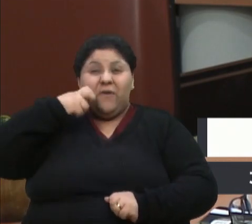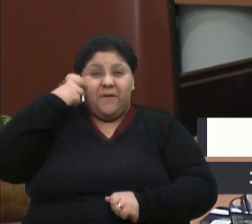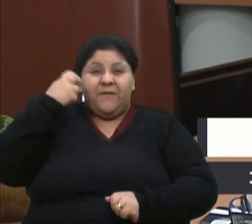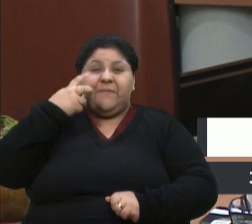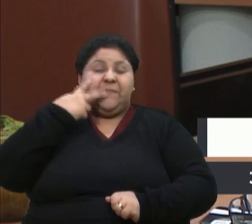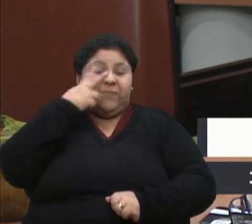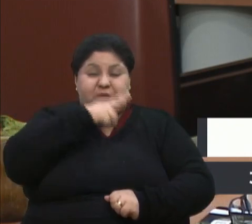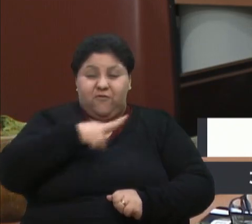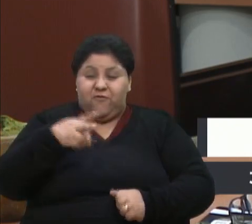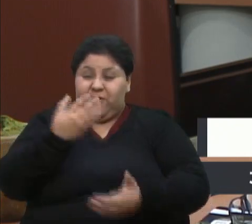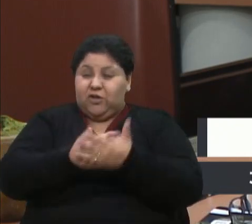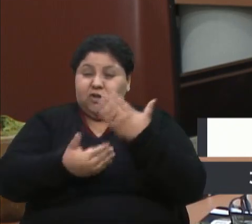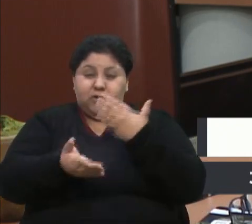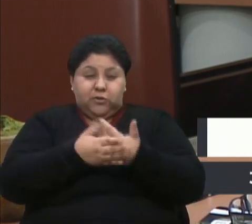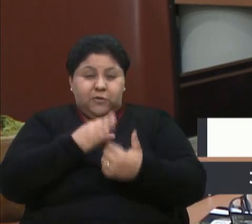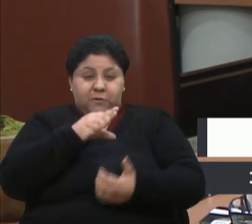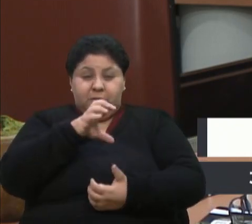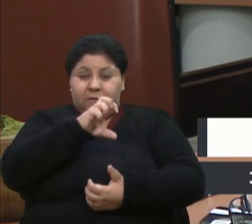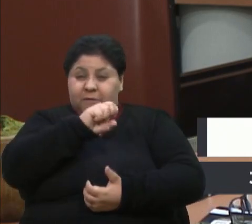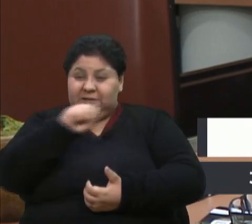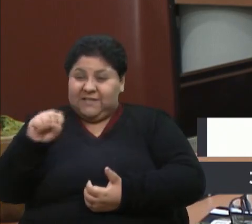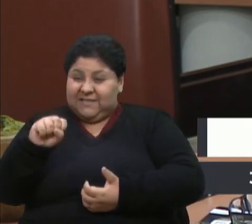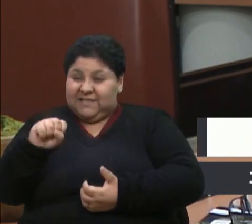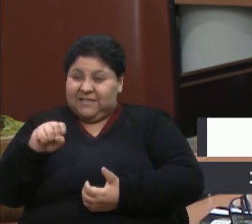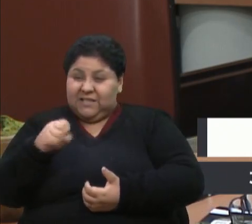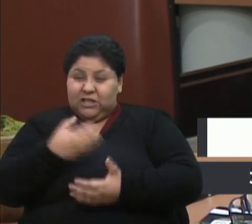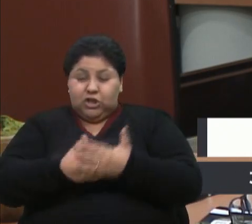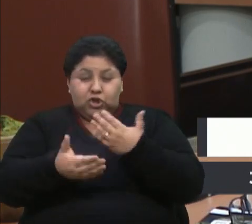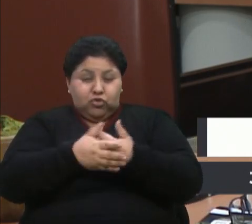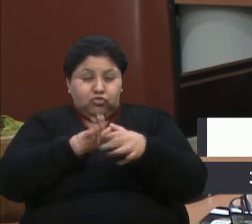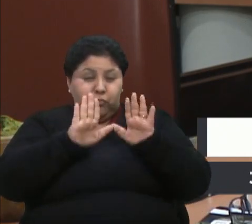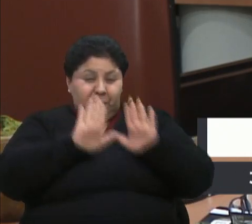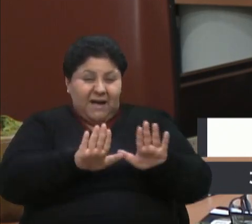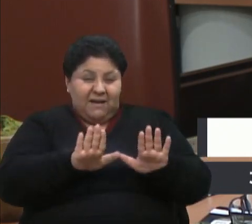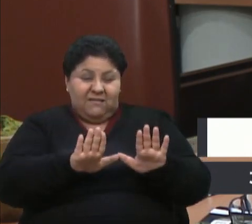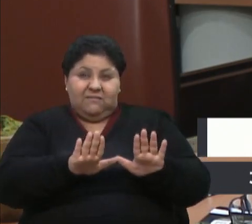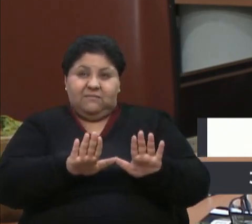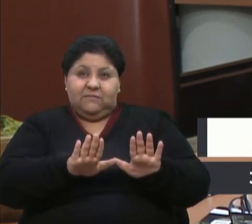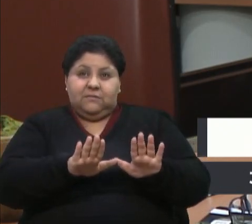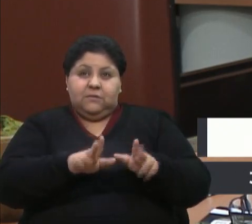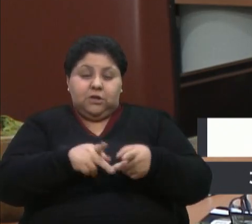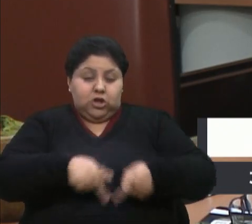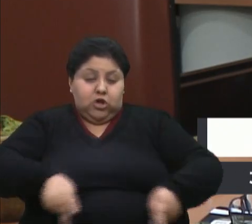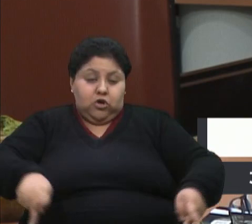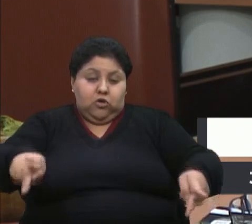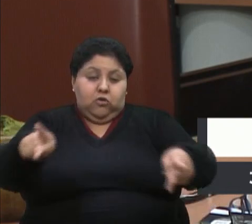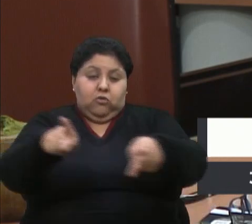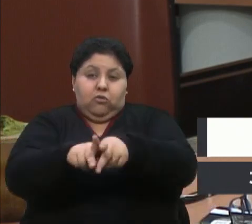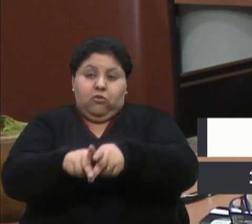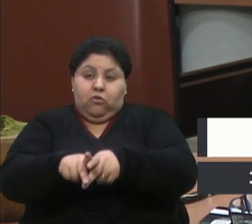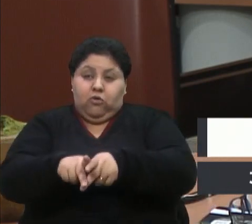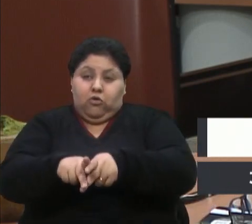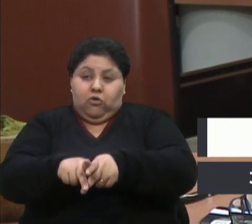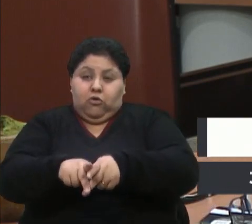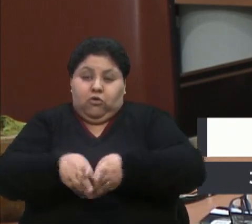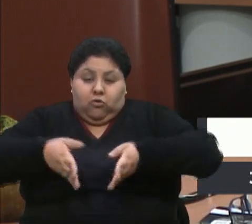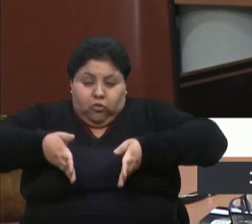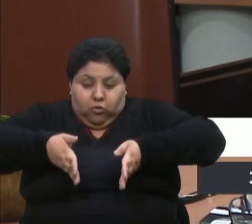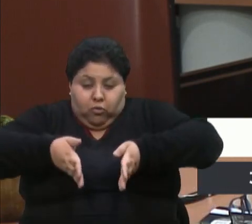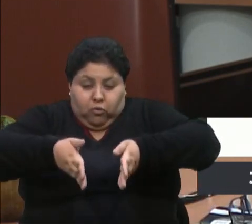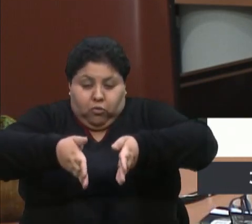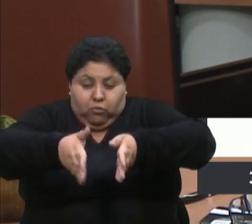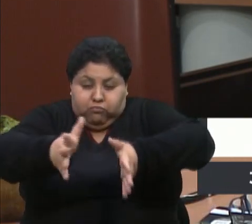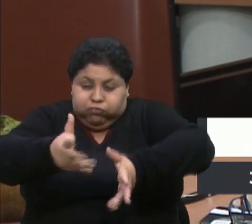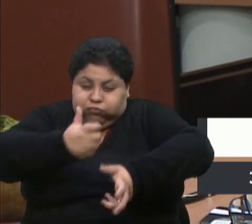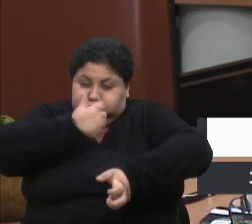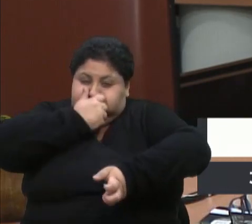do SES, a viatura parada, ali naquele descanso, e o povo vem, corredor cheio. Nem a viatura não